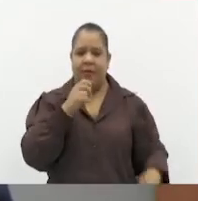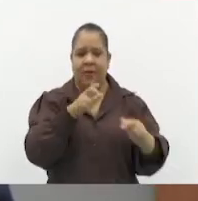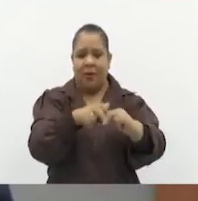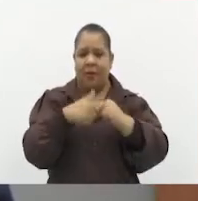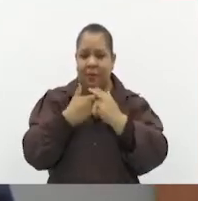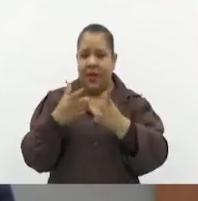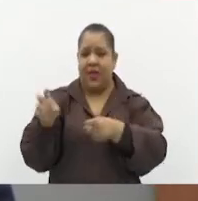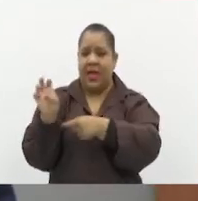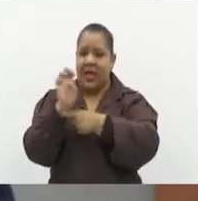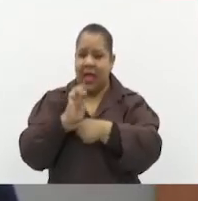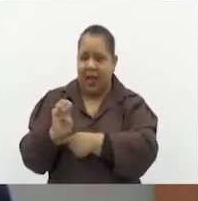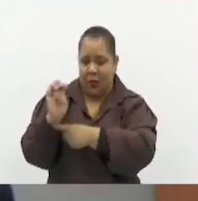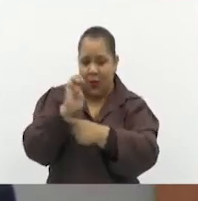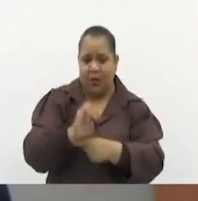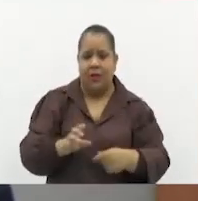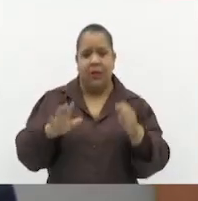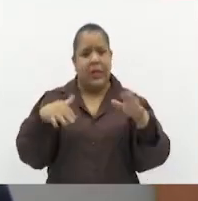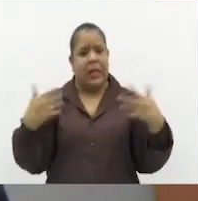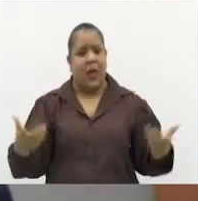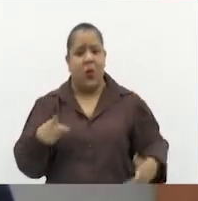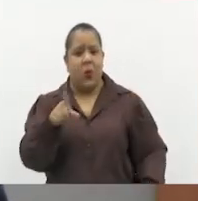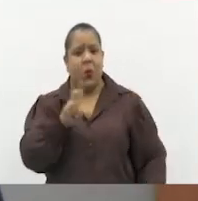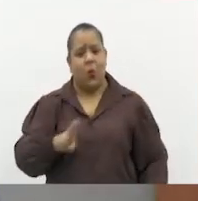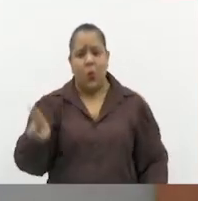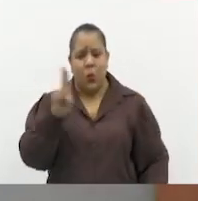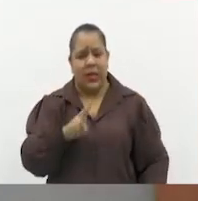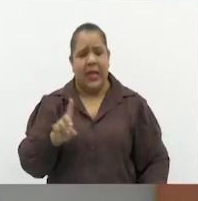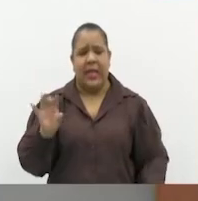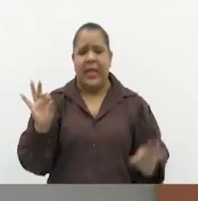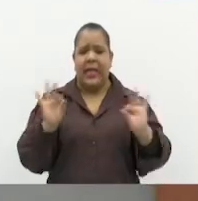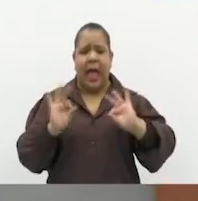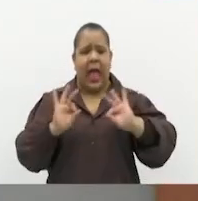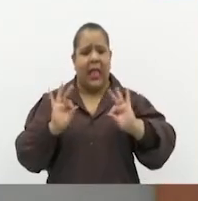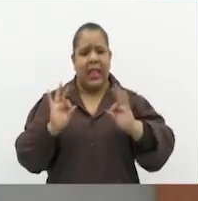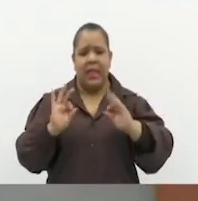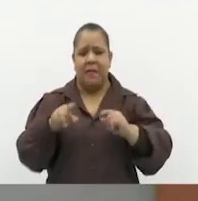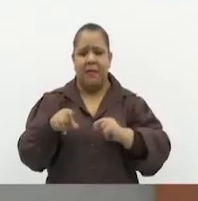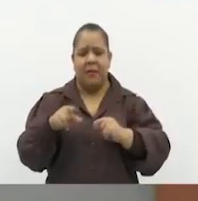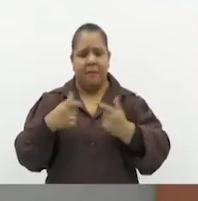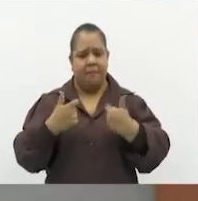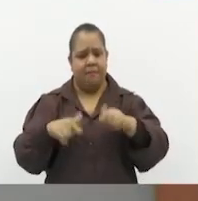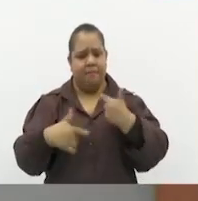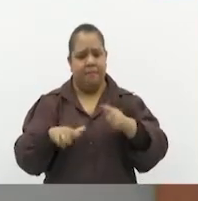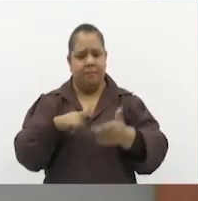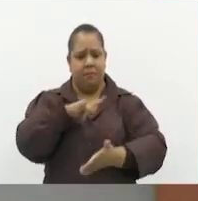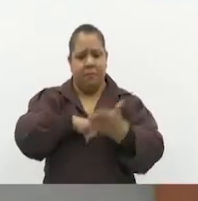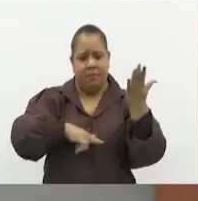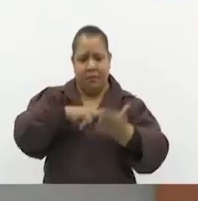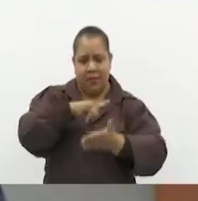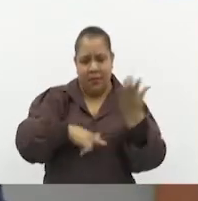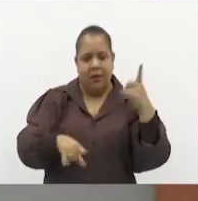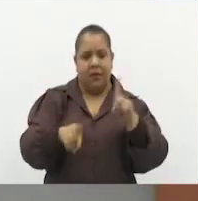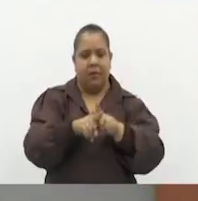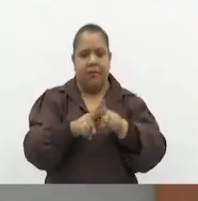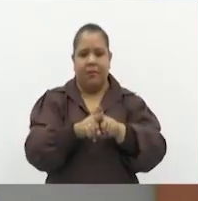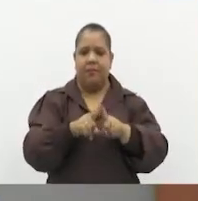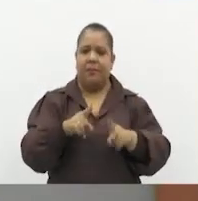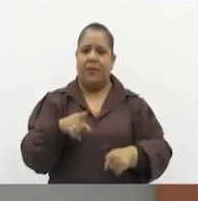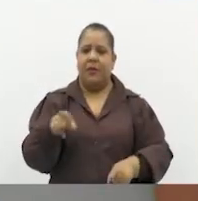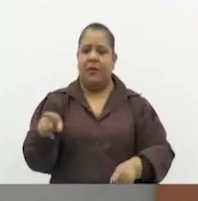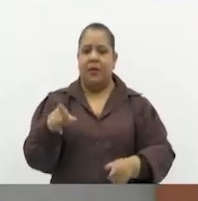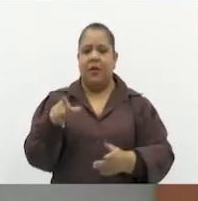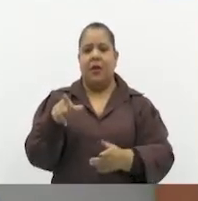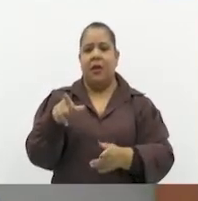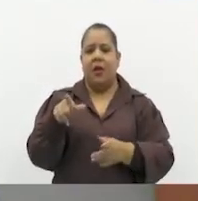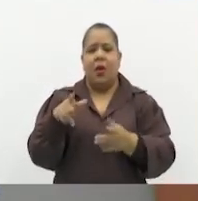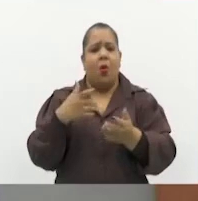Estado. Você não utiliza pregão para contratar o trabalho do trabalhador da saúde do SUS em